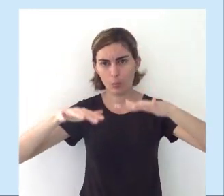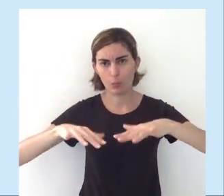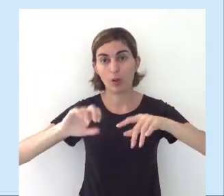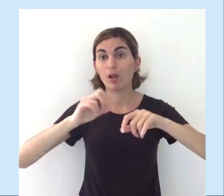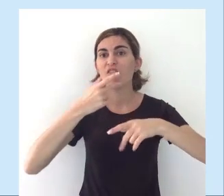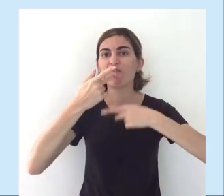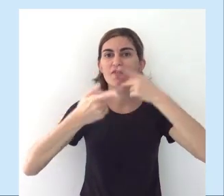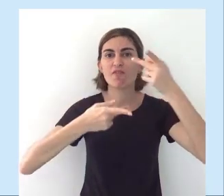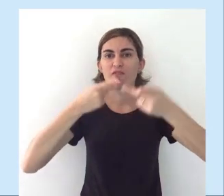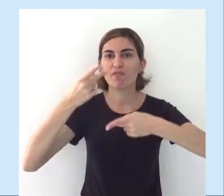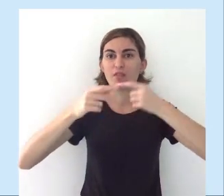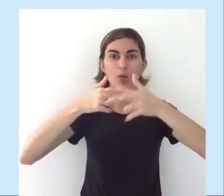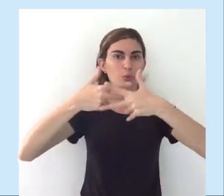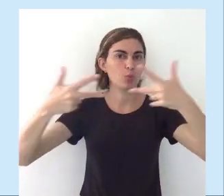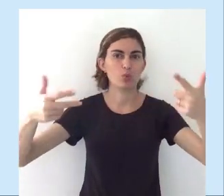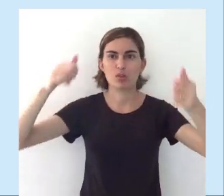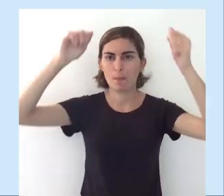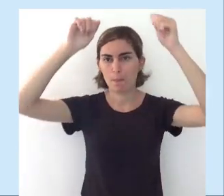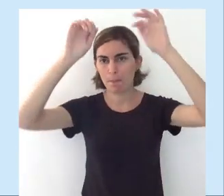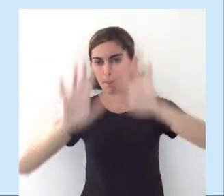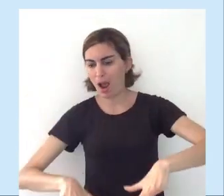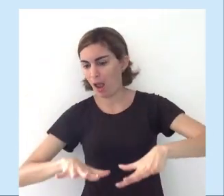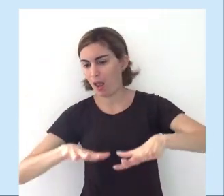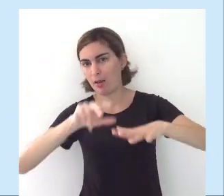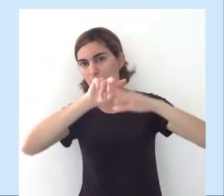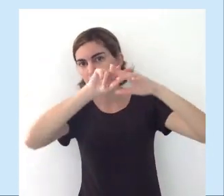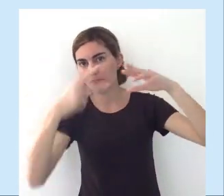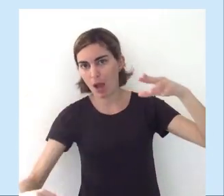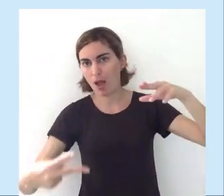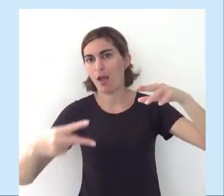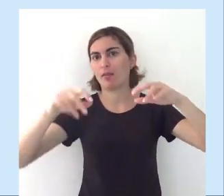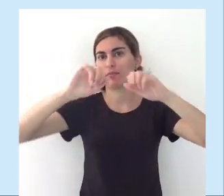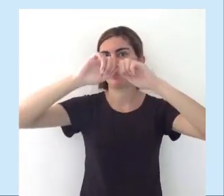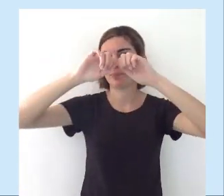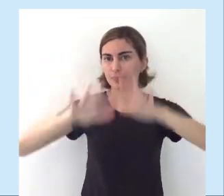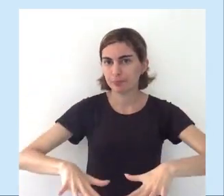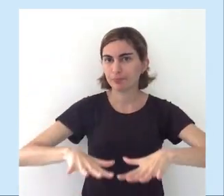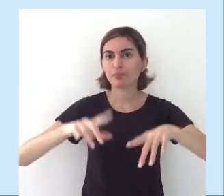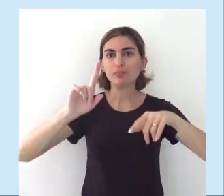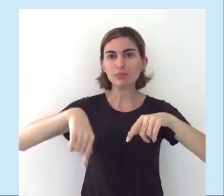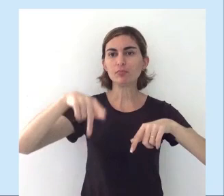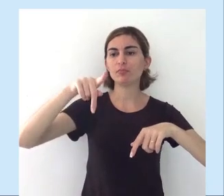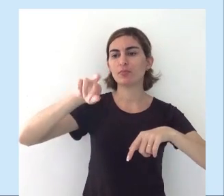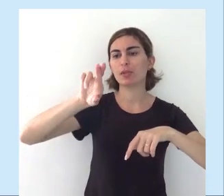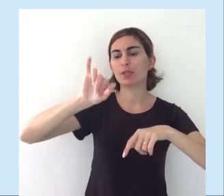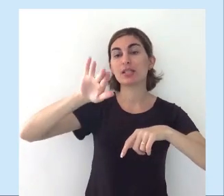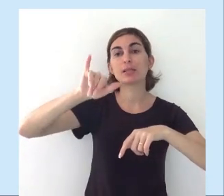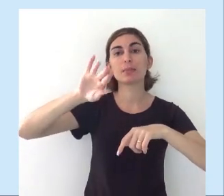tá? Então, quando a gente fala sobre alguma queda, a gente está falando sobre precipitação no